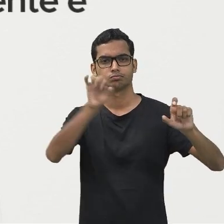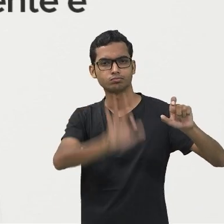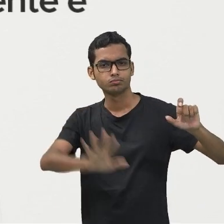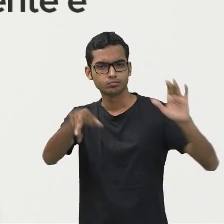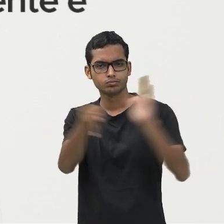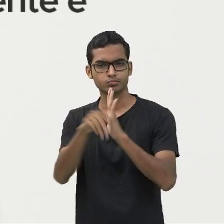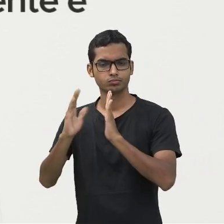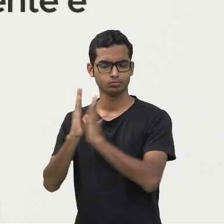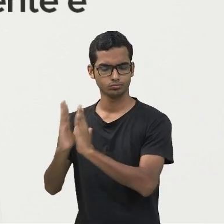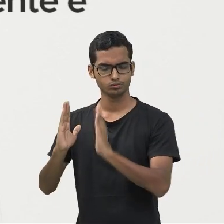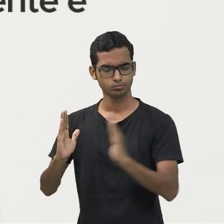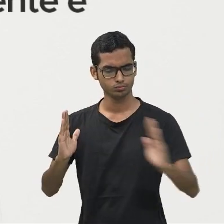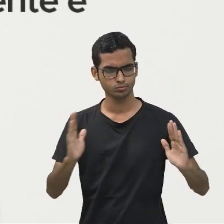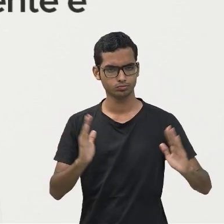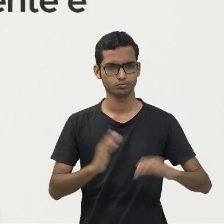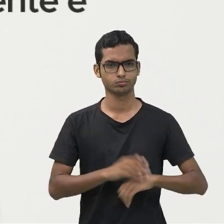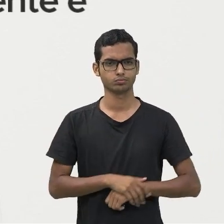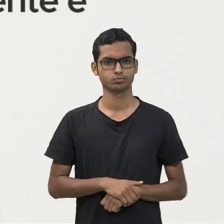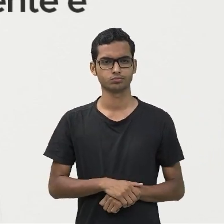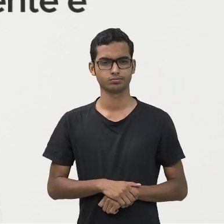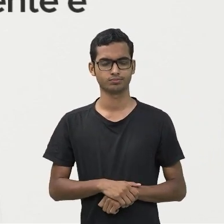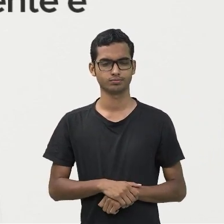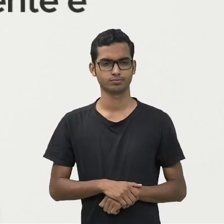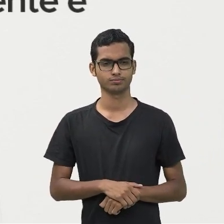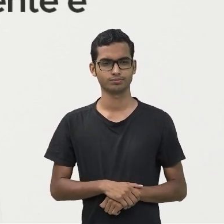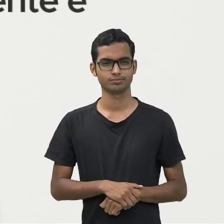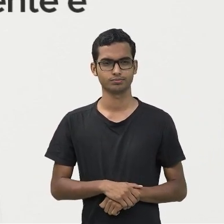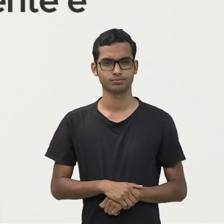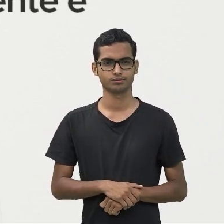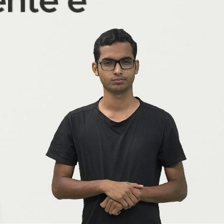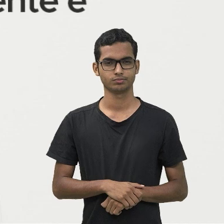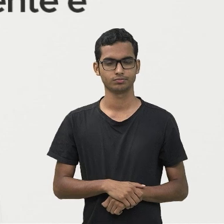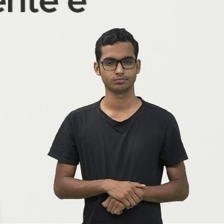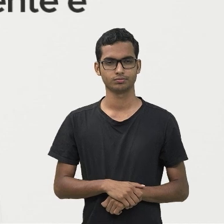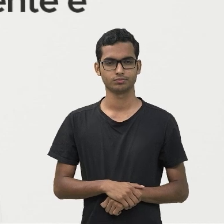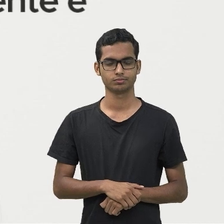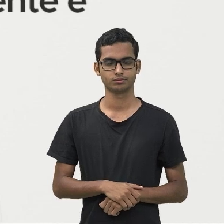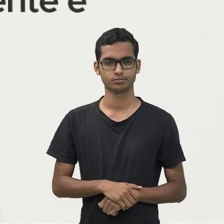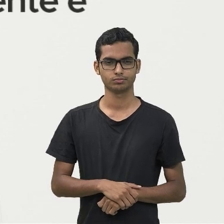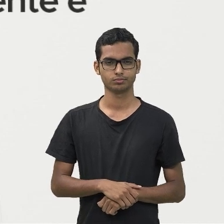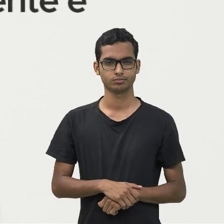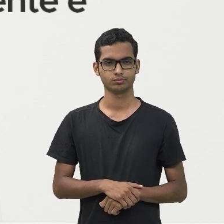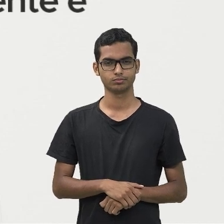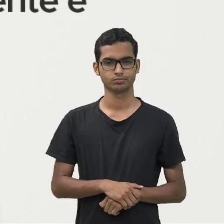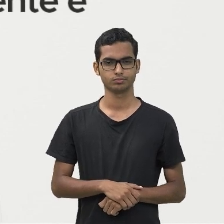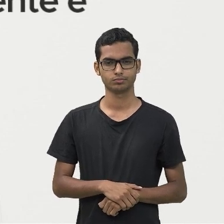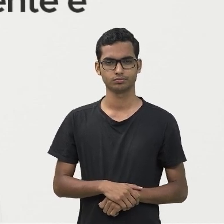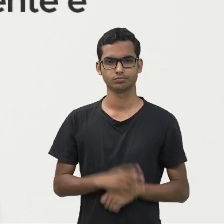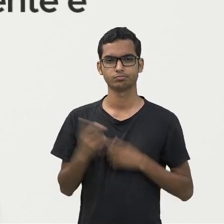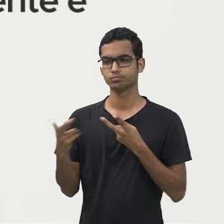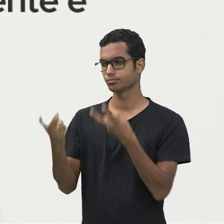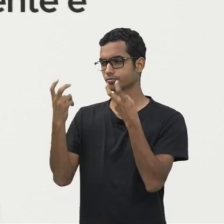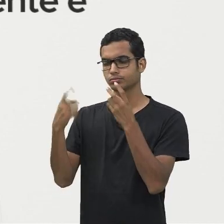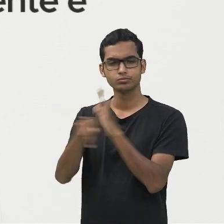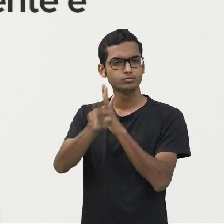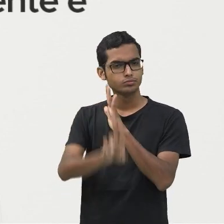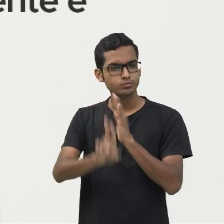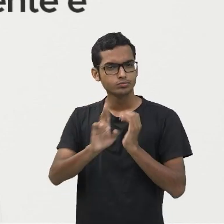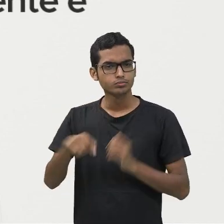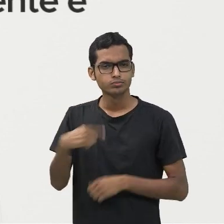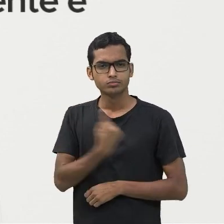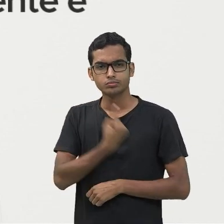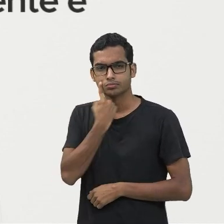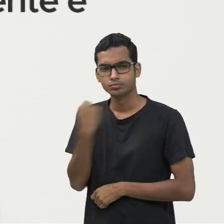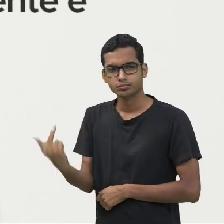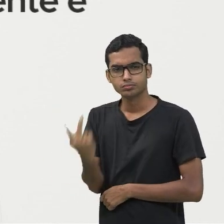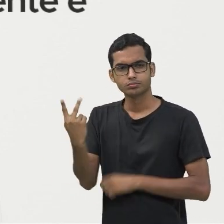uma sequência, tá bom? Então, observe que a gente vai utilizar aqui como valor de